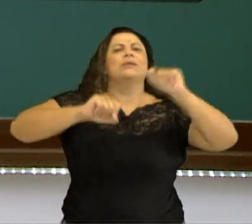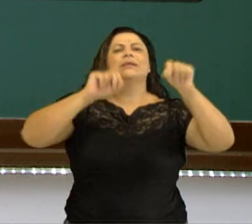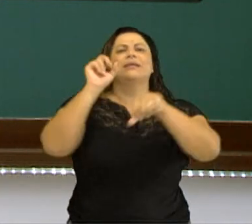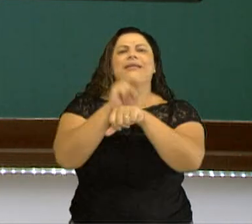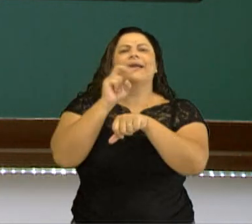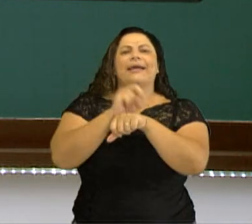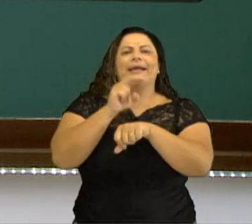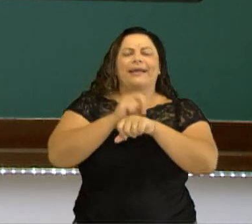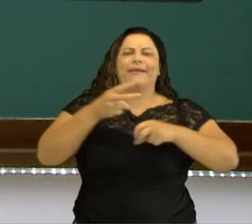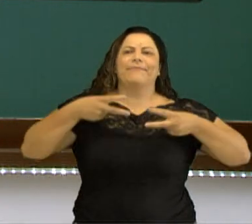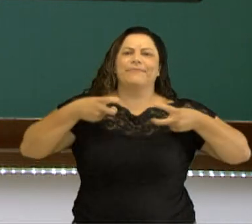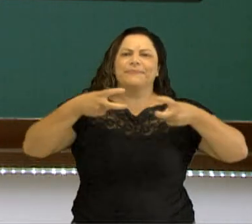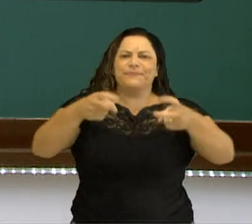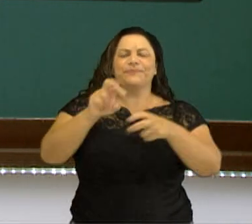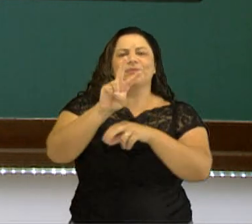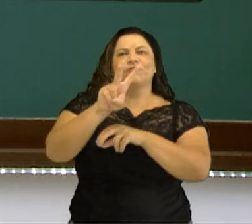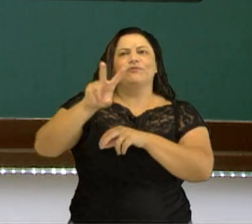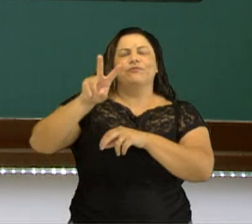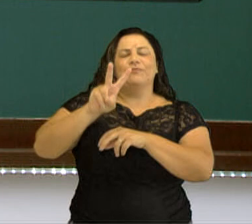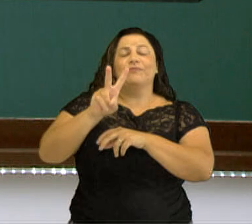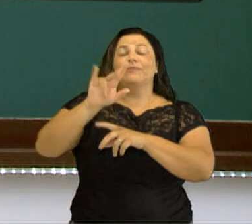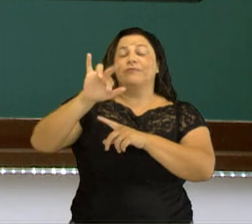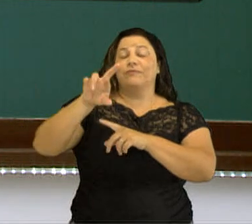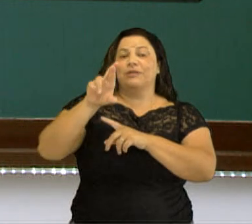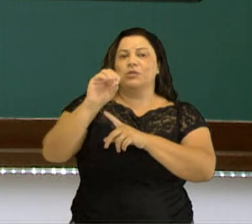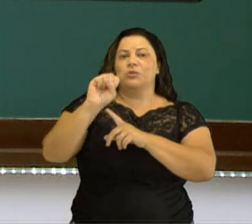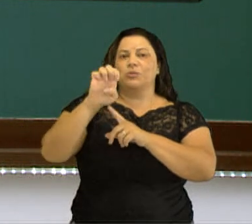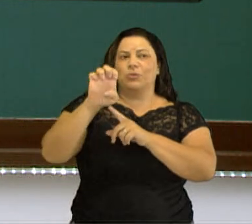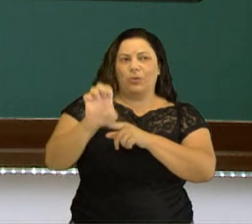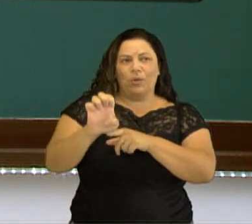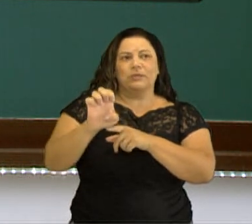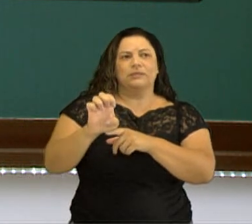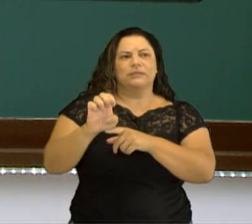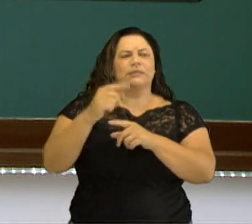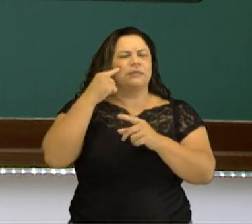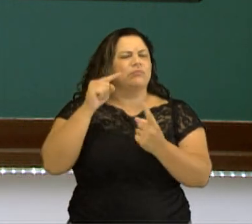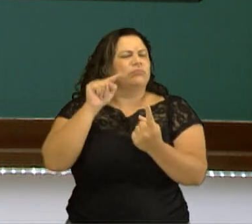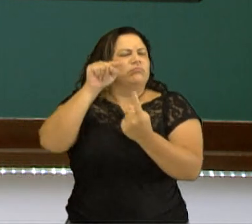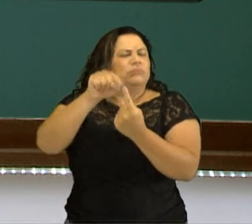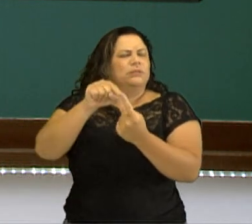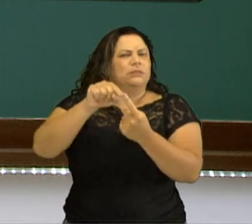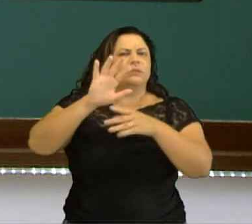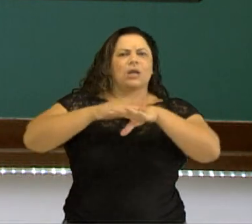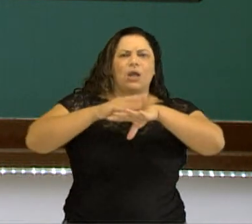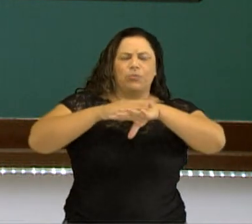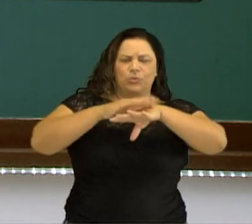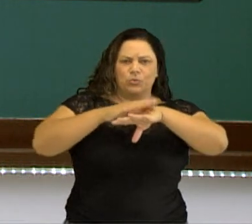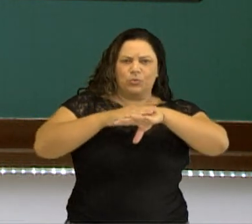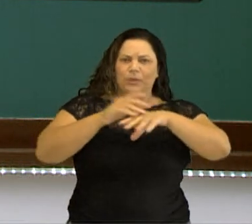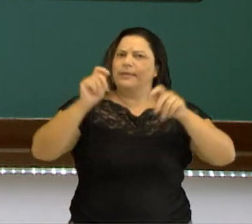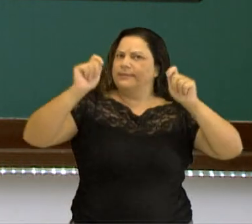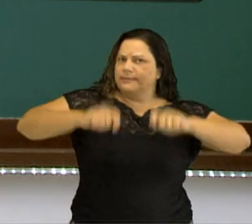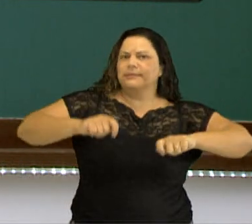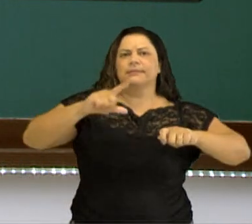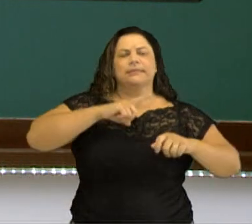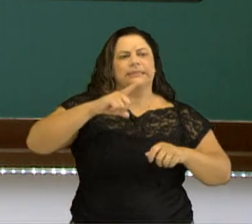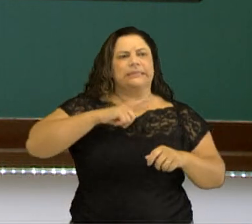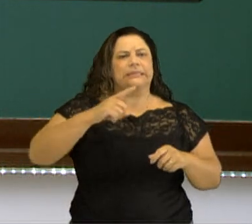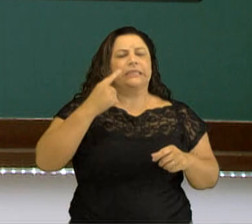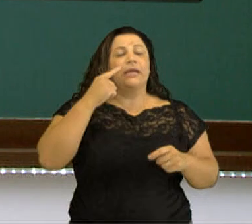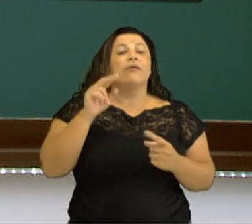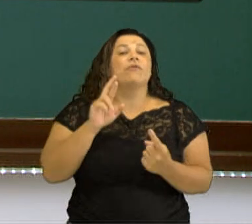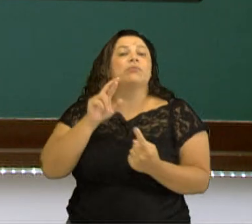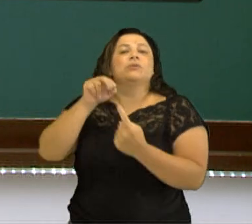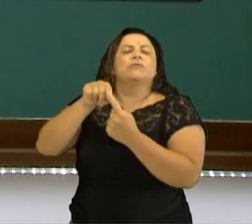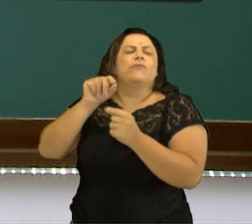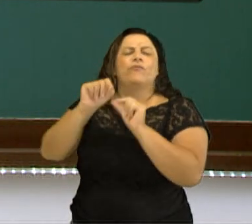E aí depois vamos identificar algumas das doenças que são causadas por vírus. Além disso, vamos reconhecer